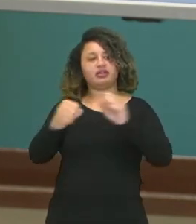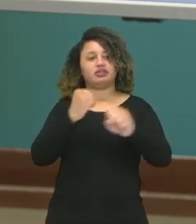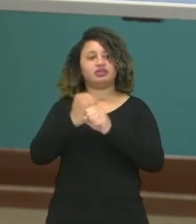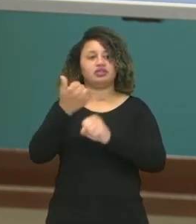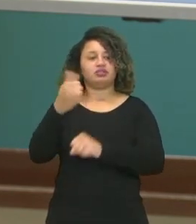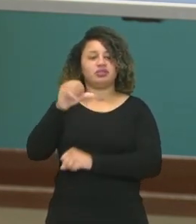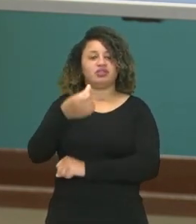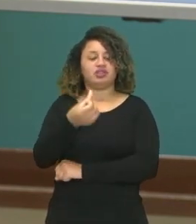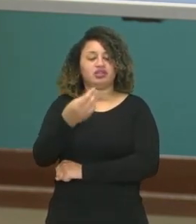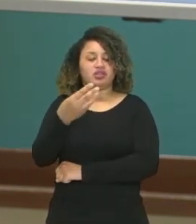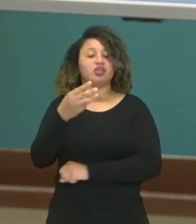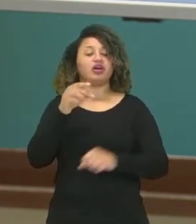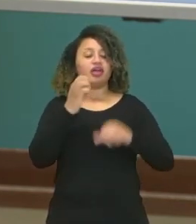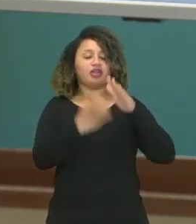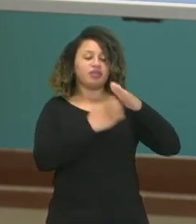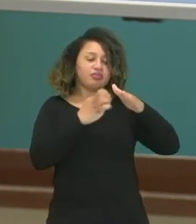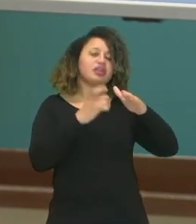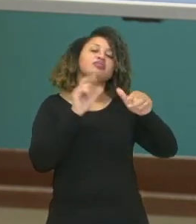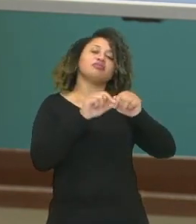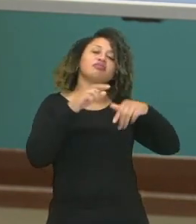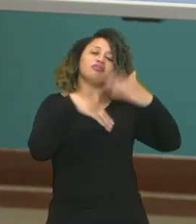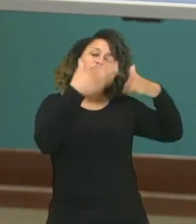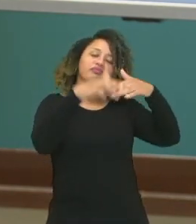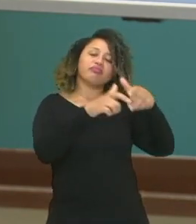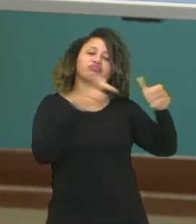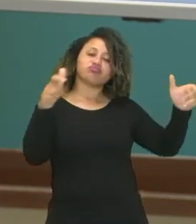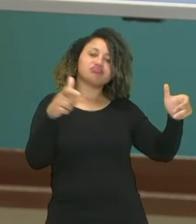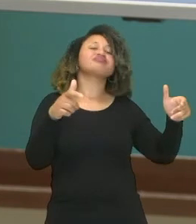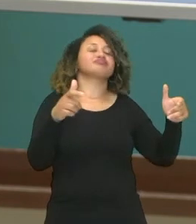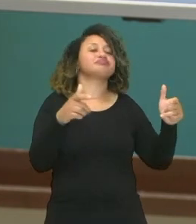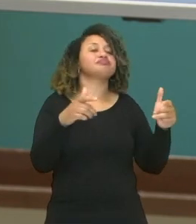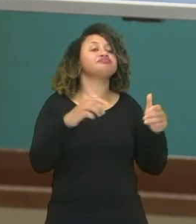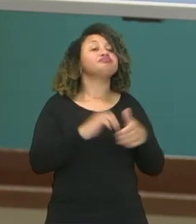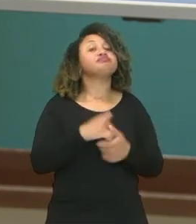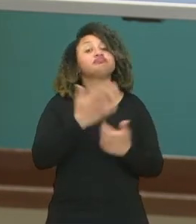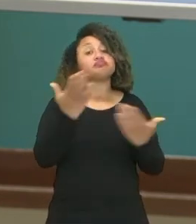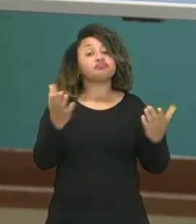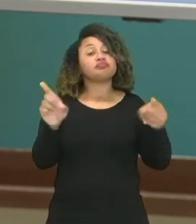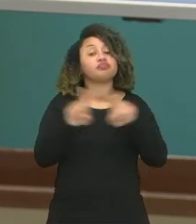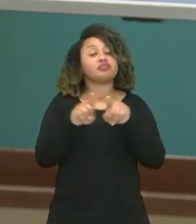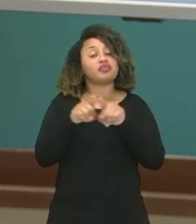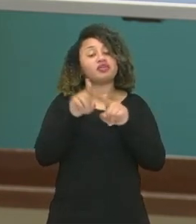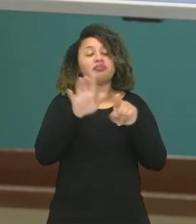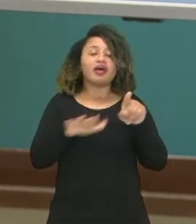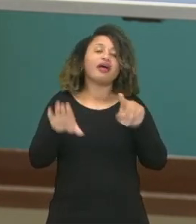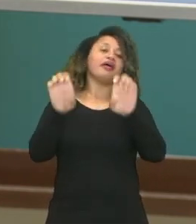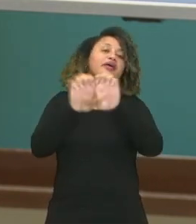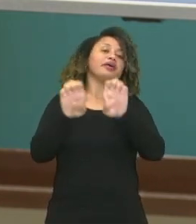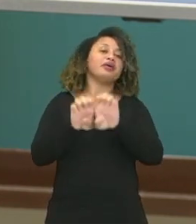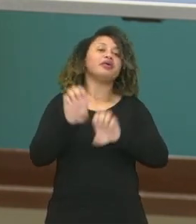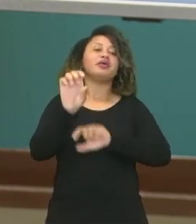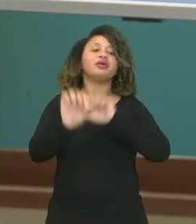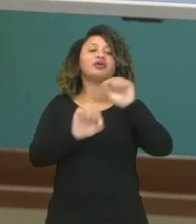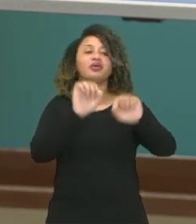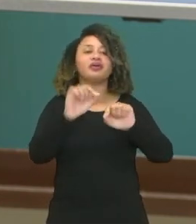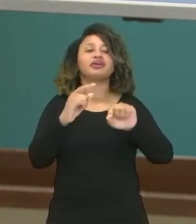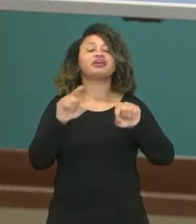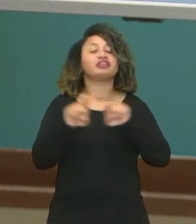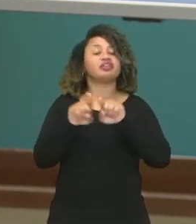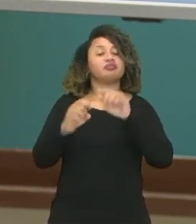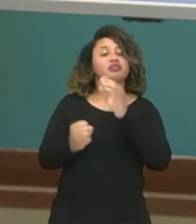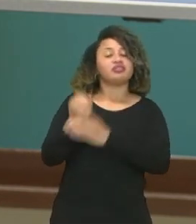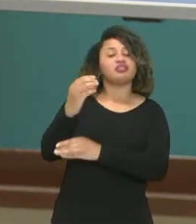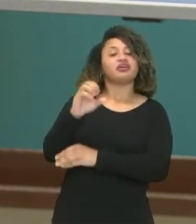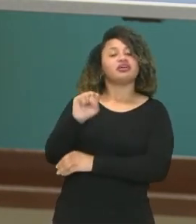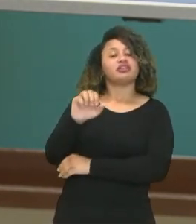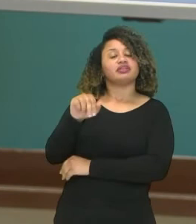esse desenvolvimento, essa maior riqueza do estado do Paraná. Ainda nessa área de infraestrutura, a Sanepar,